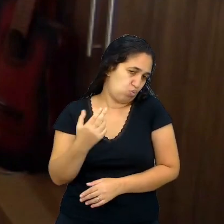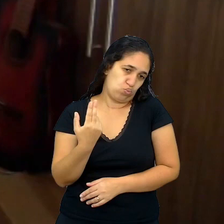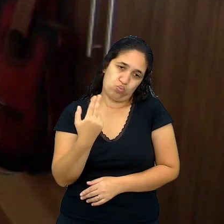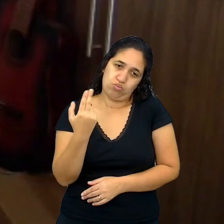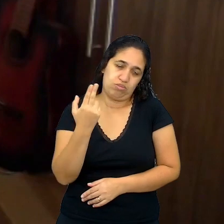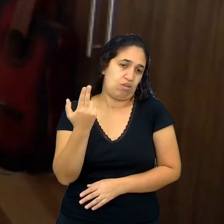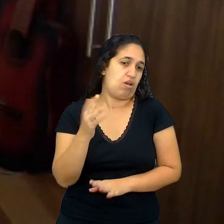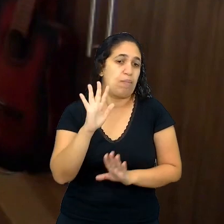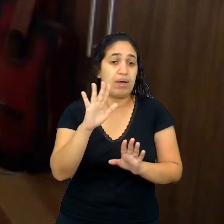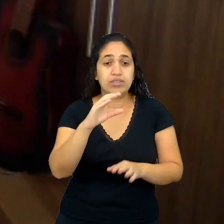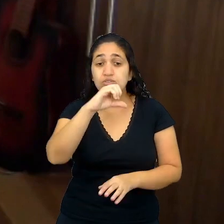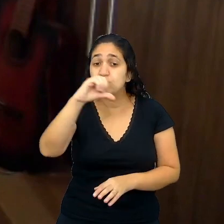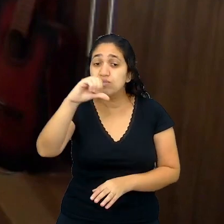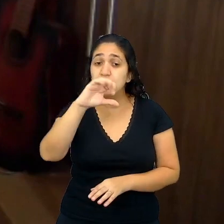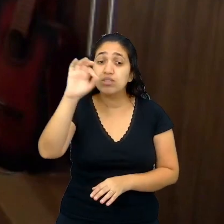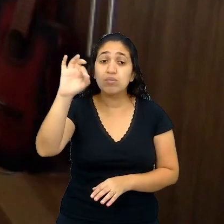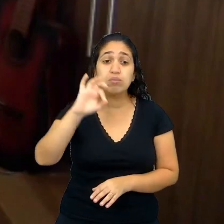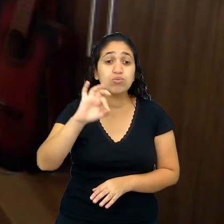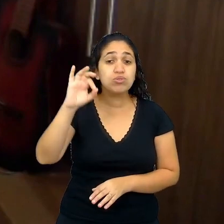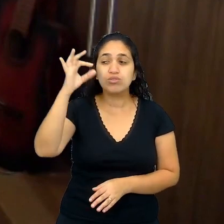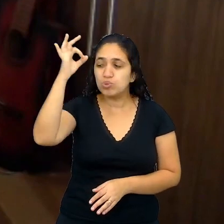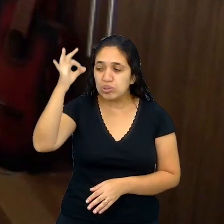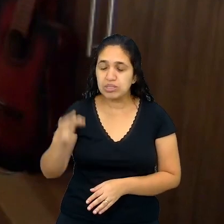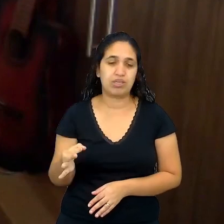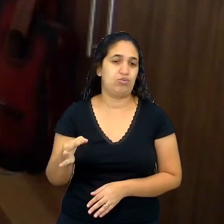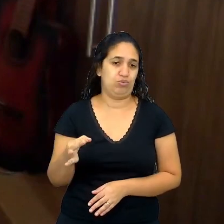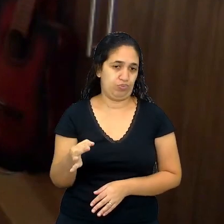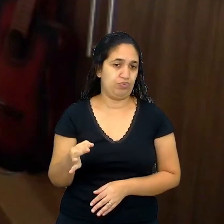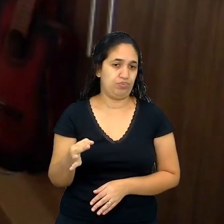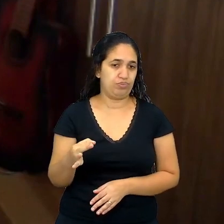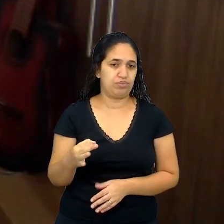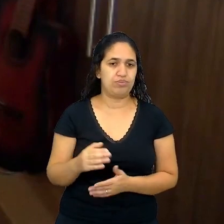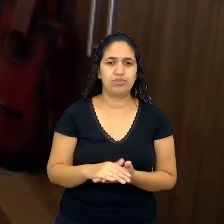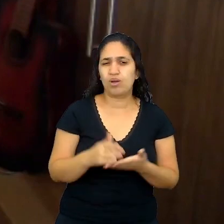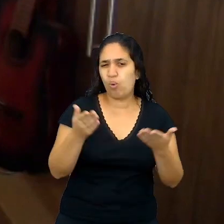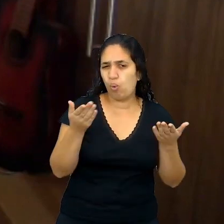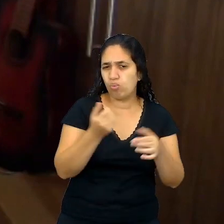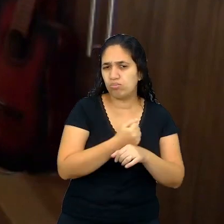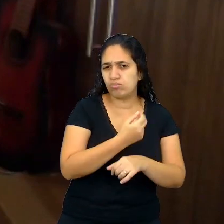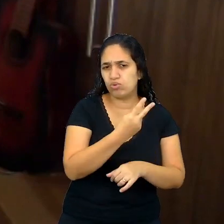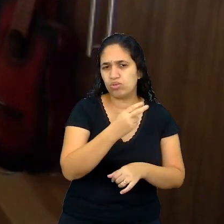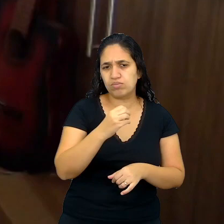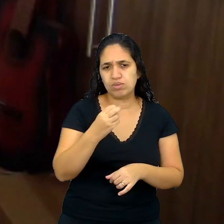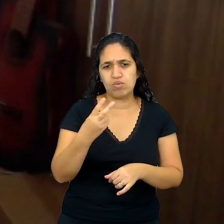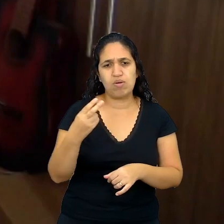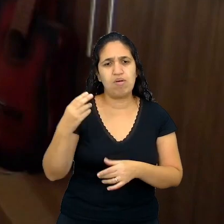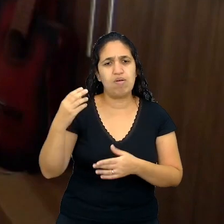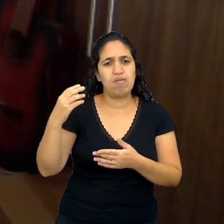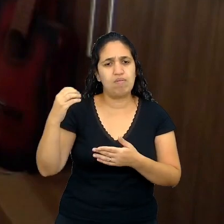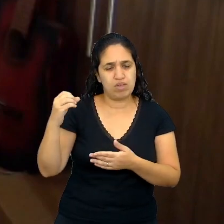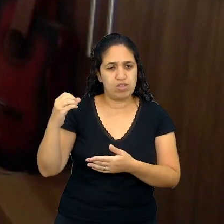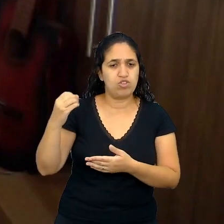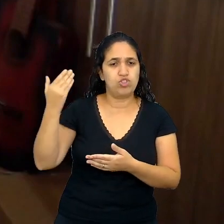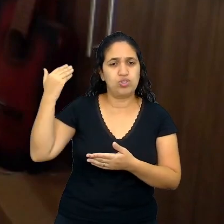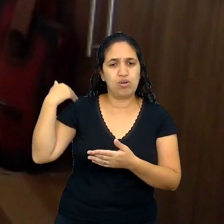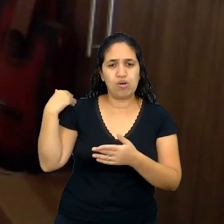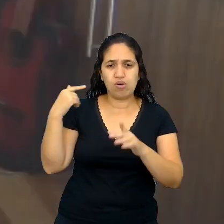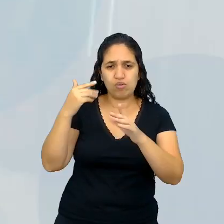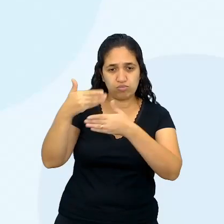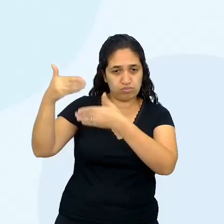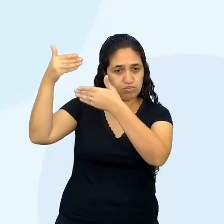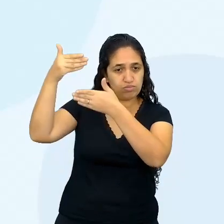de 99% de certeza. Né? E hoje, em 2020, eu queria ver o gráfico de novo, por favor.